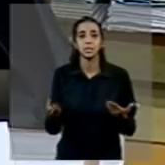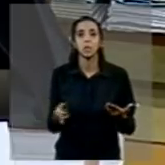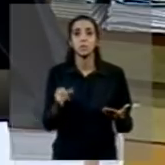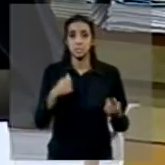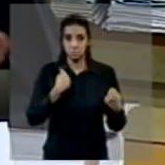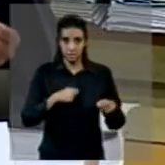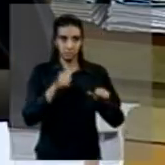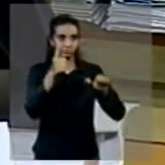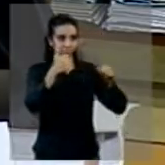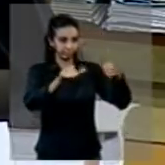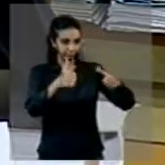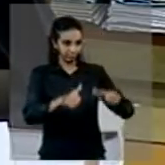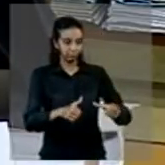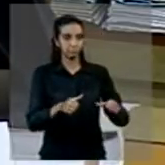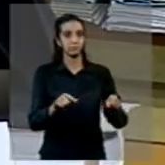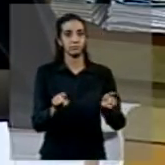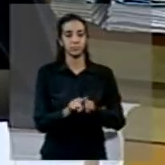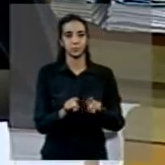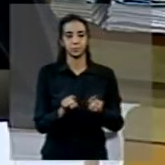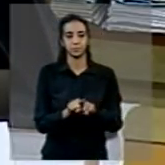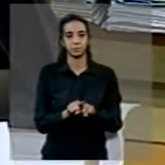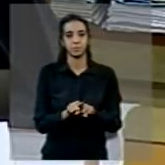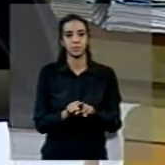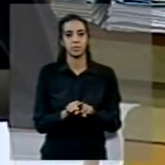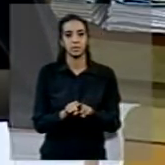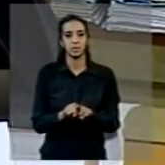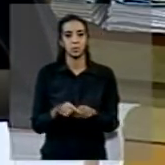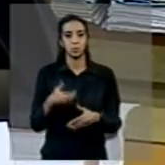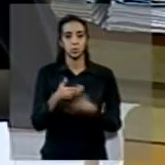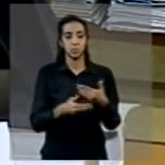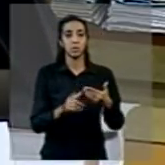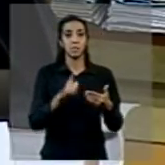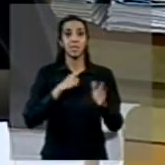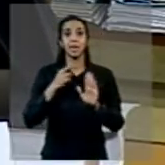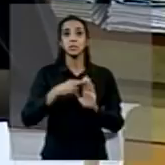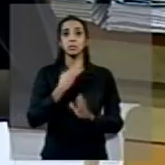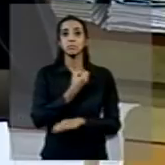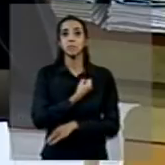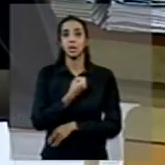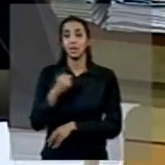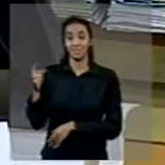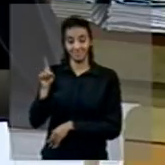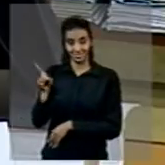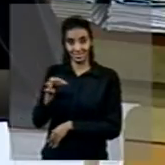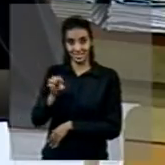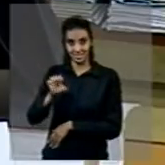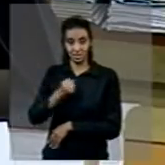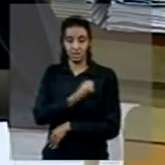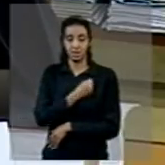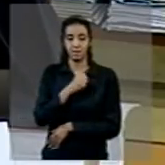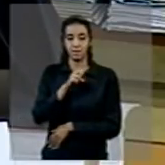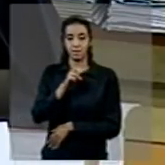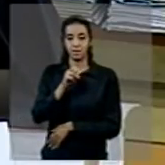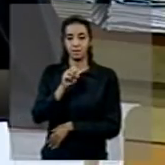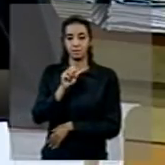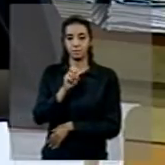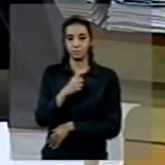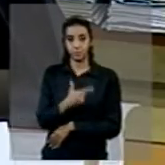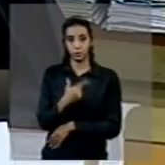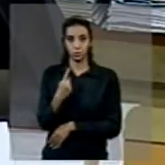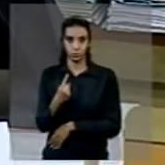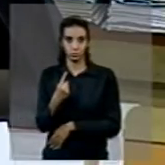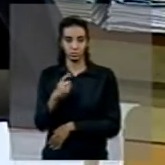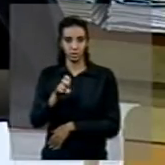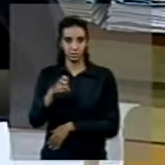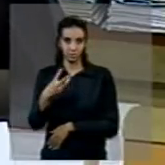possível e disciplinando o respectivo procedimento, destaco a resolução TSE 21.538. Feito esse